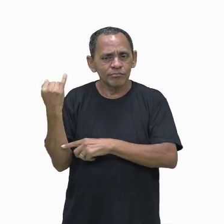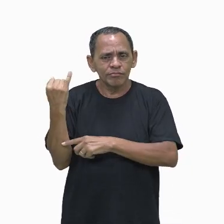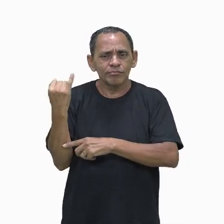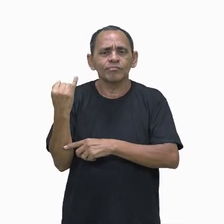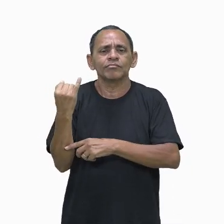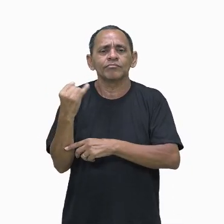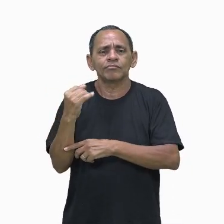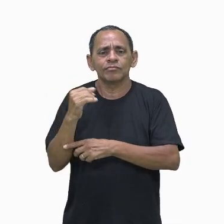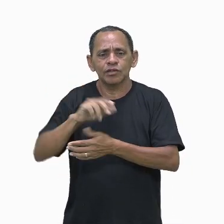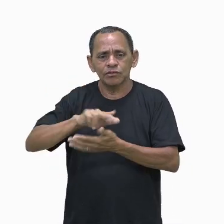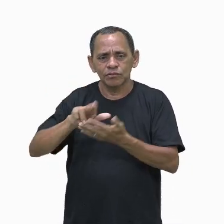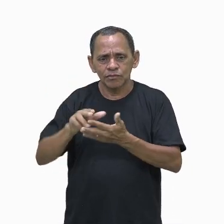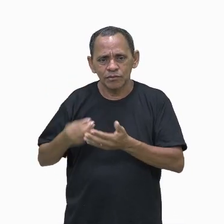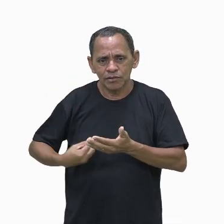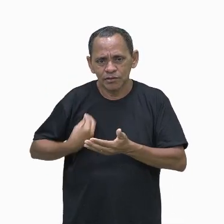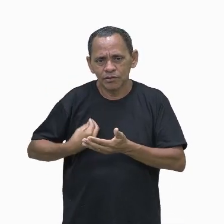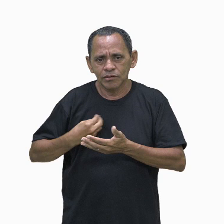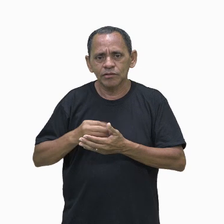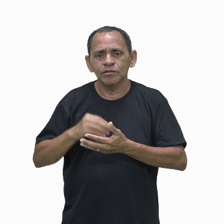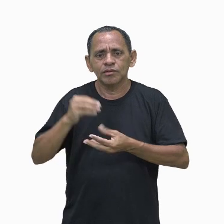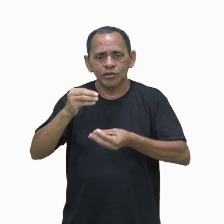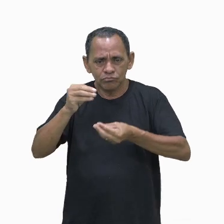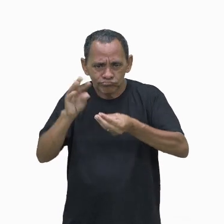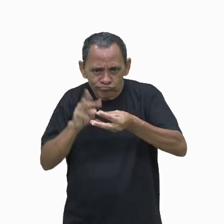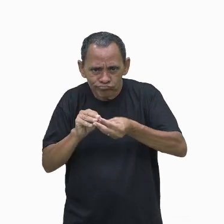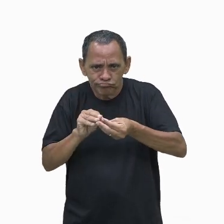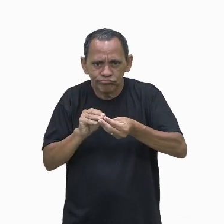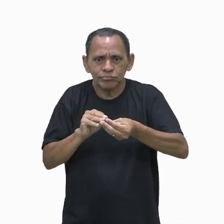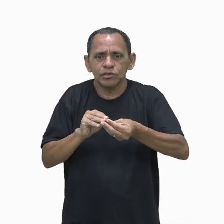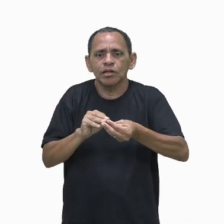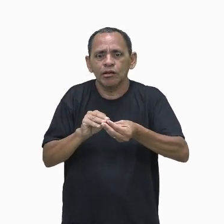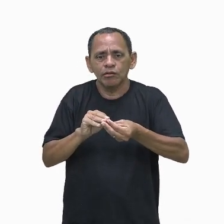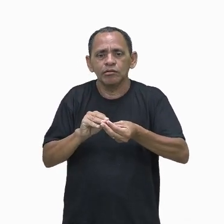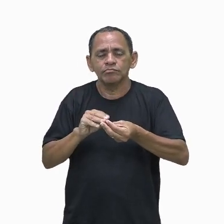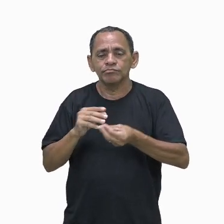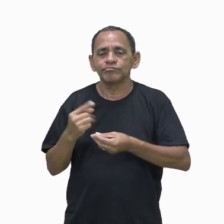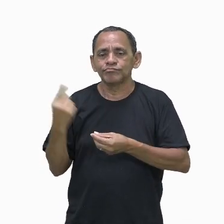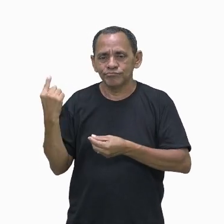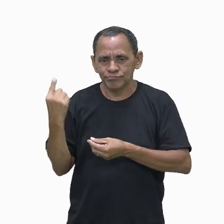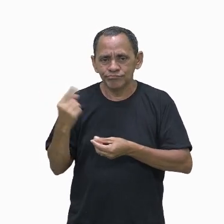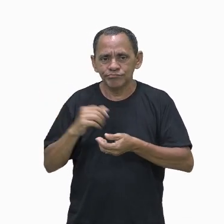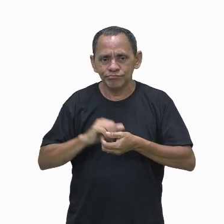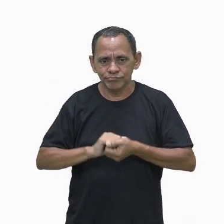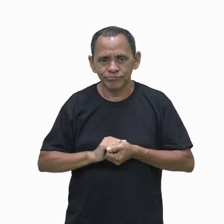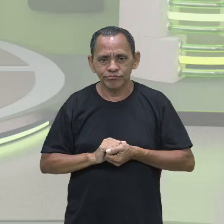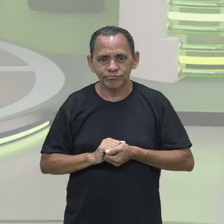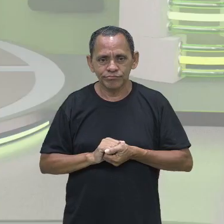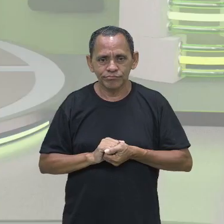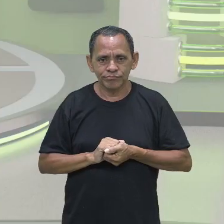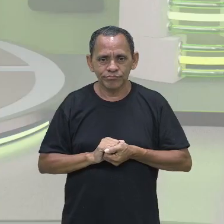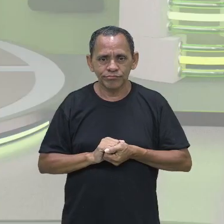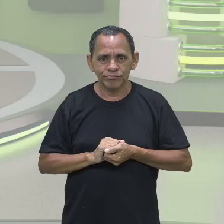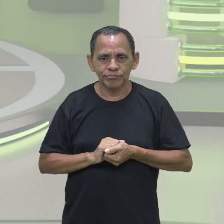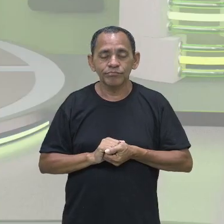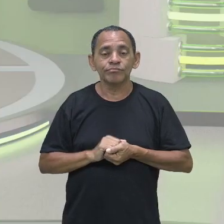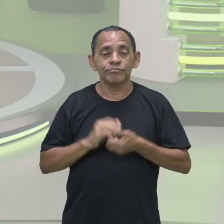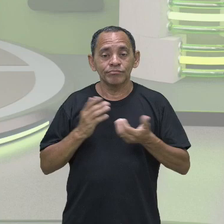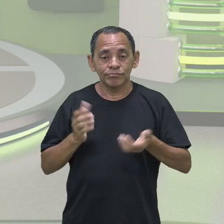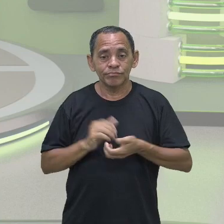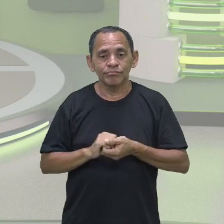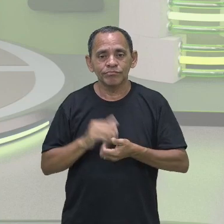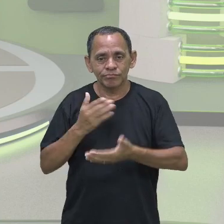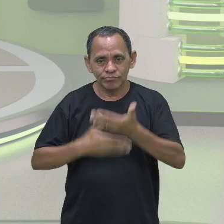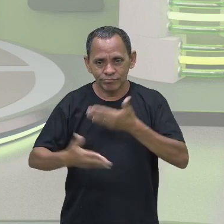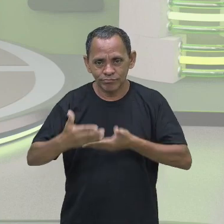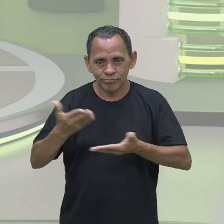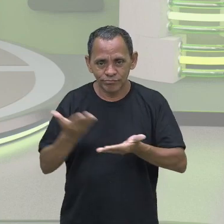os seres vivos das substâncias. São os glicídios, os lipídios e as proteínas. Então, gente, vamos à